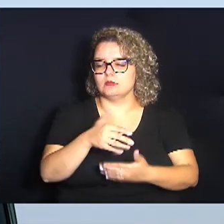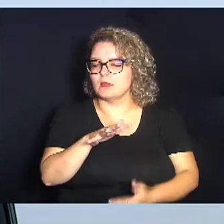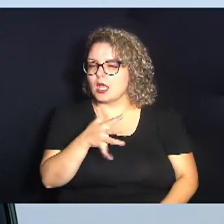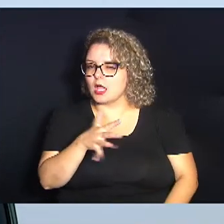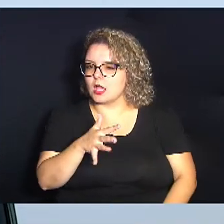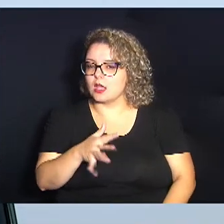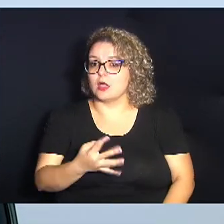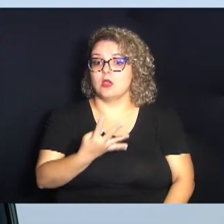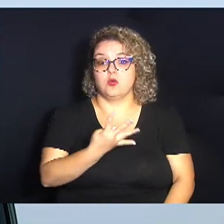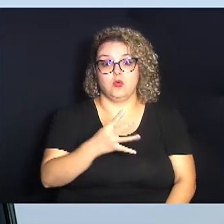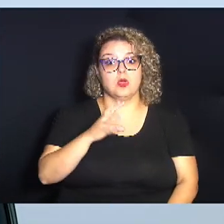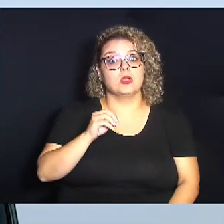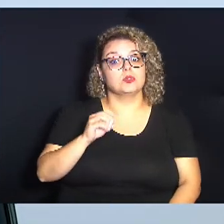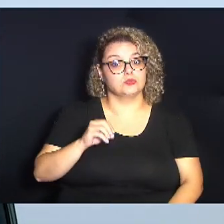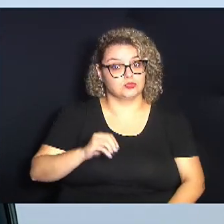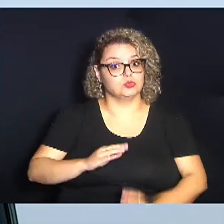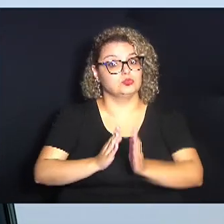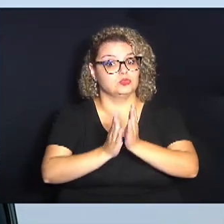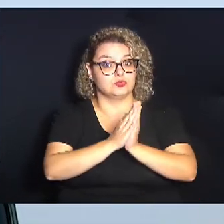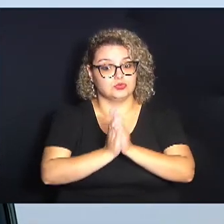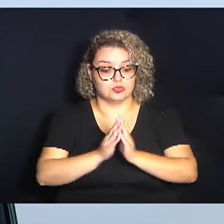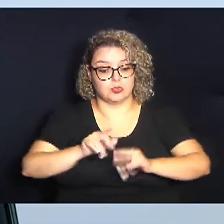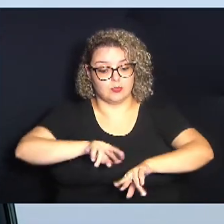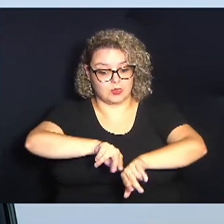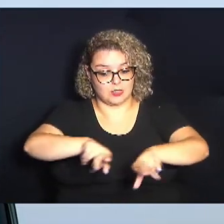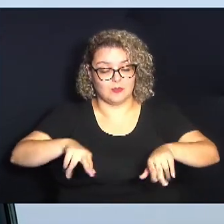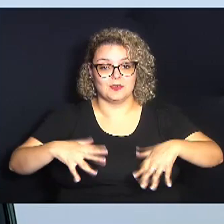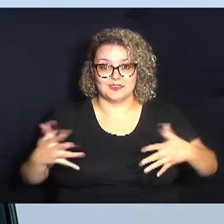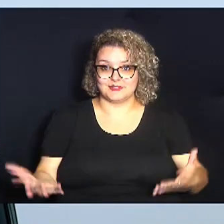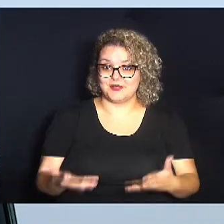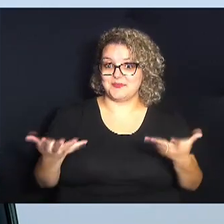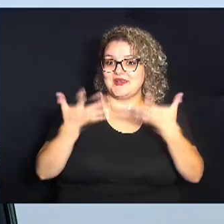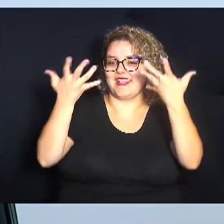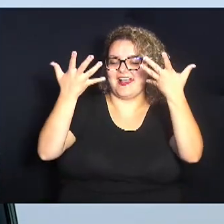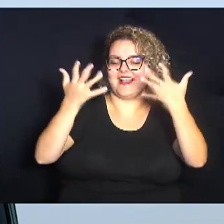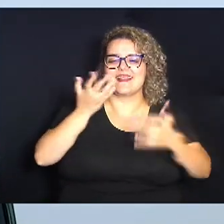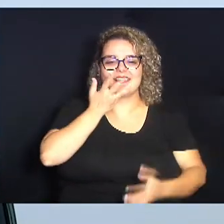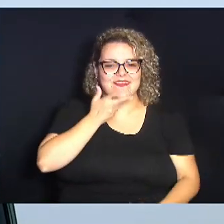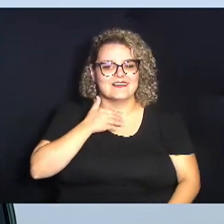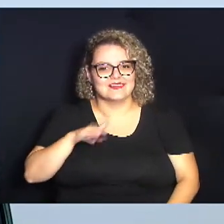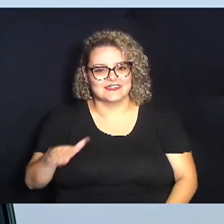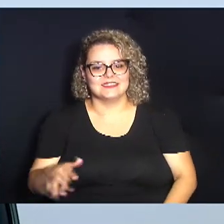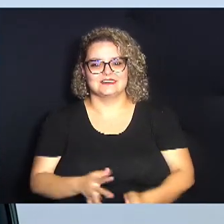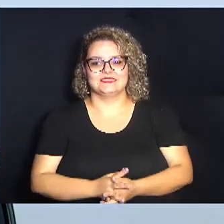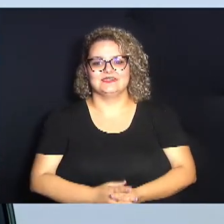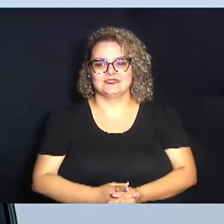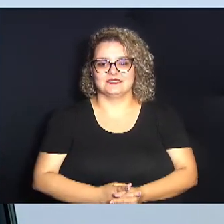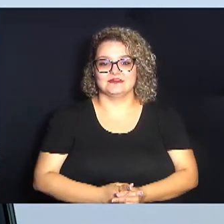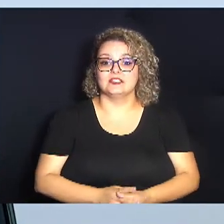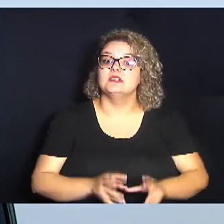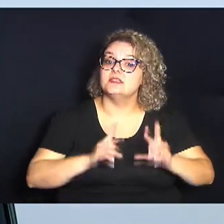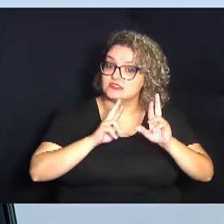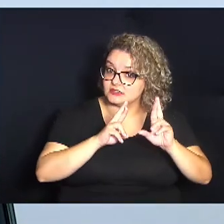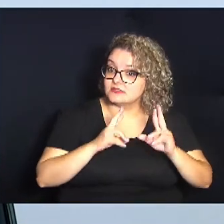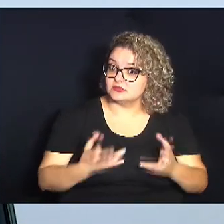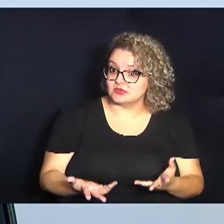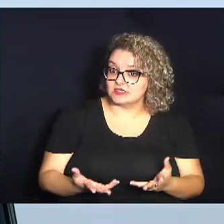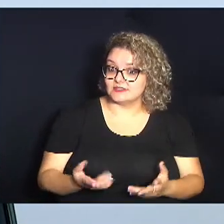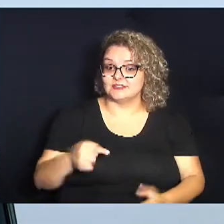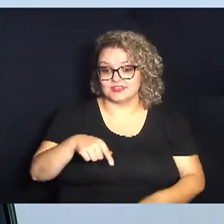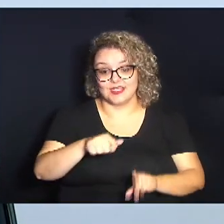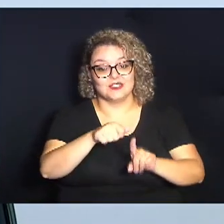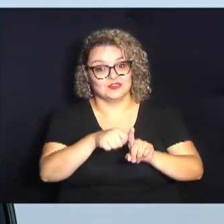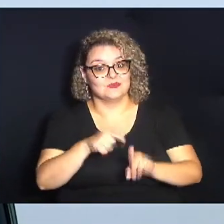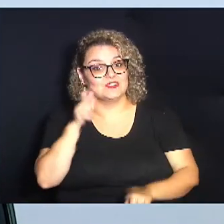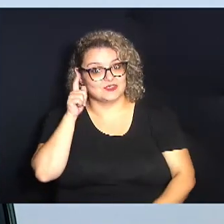aproximadamente 400 brinquedos. Então, proporcionou aí a alegria dessas crianças, né? E esperamos aí que este mês a